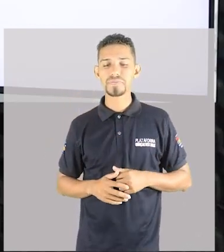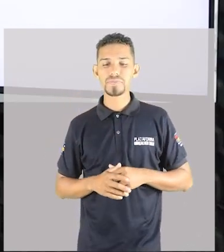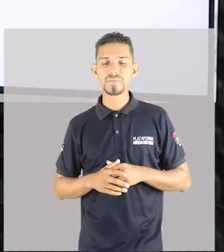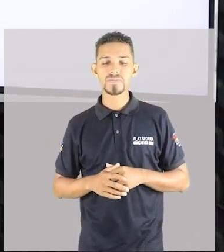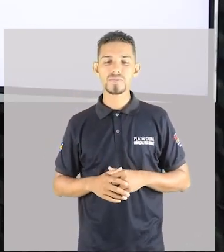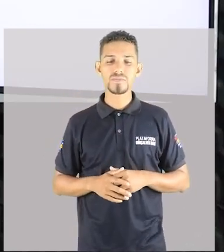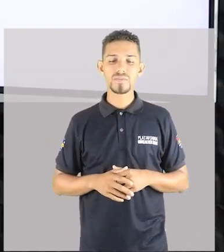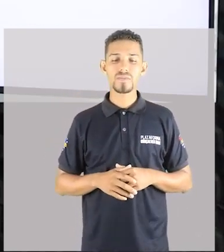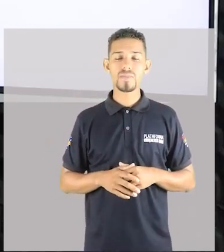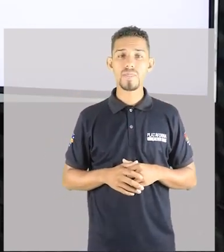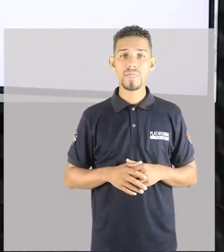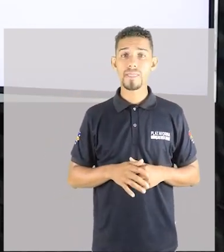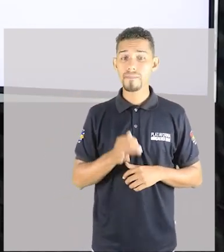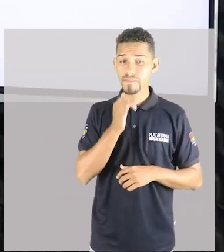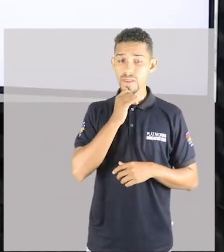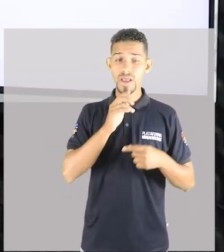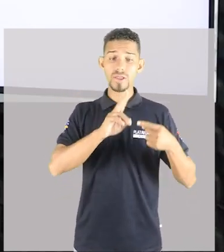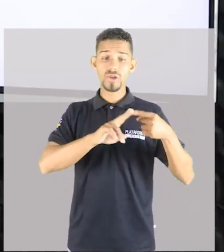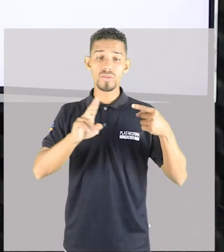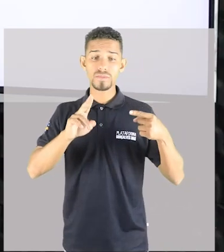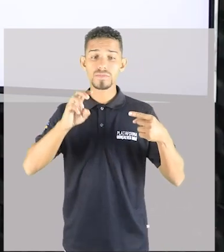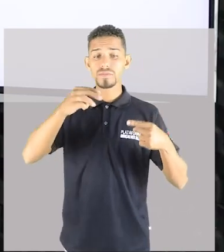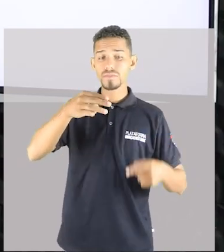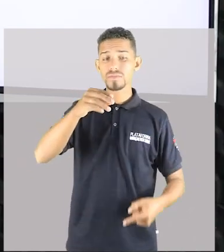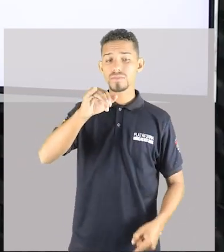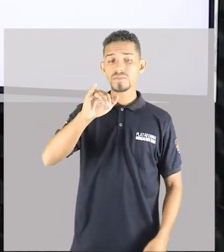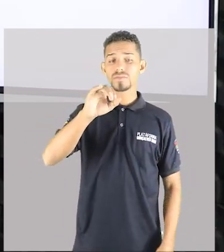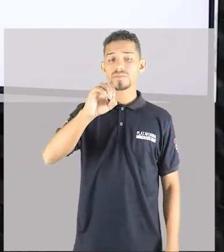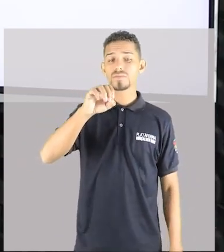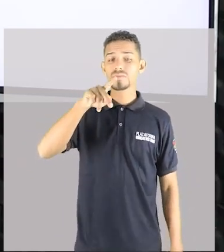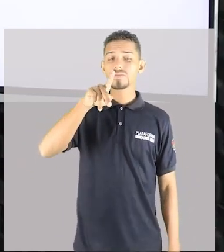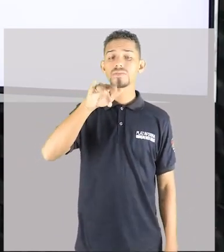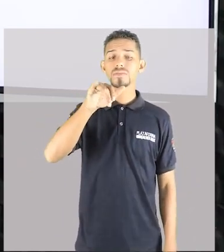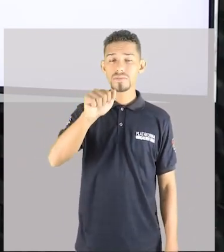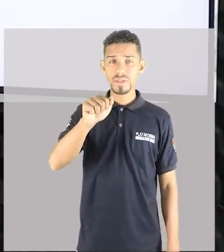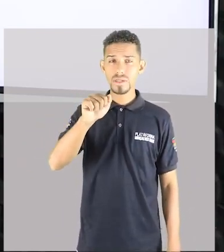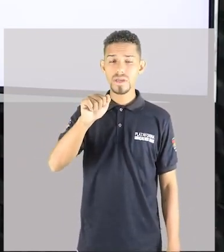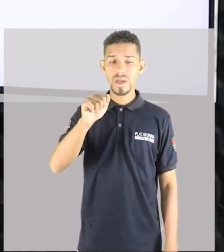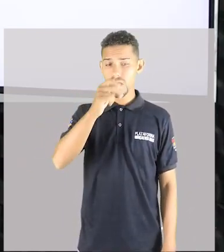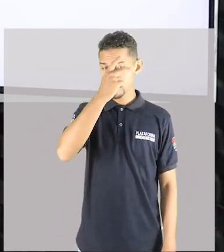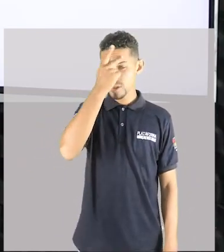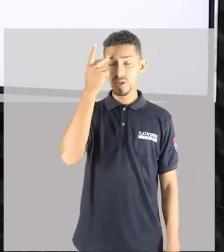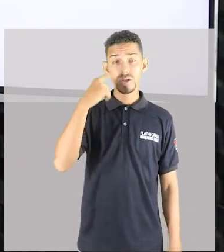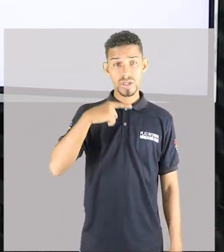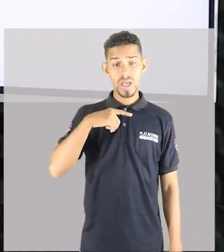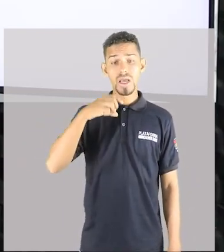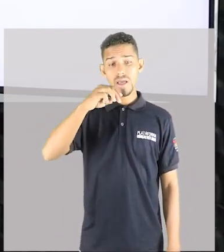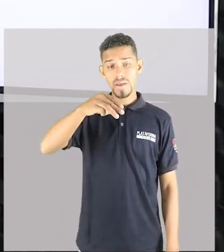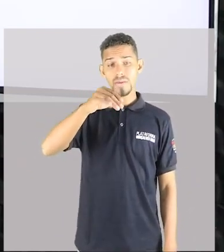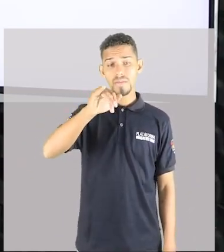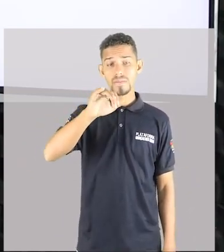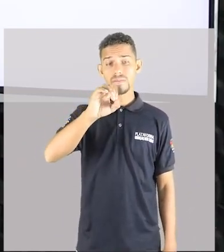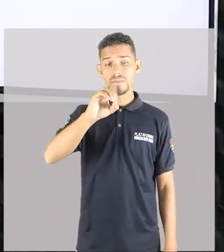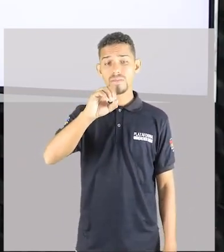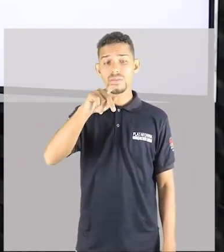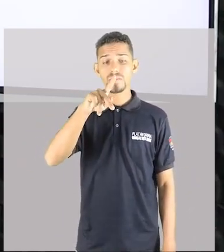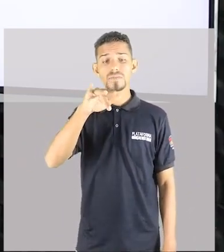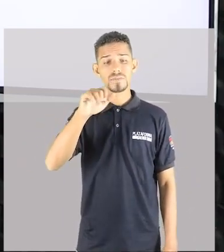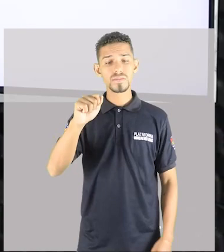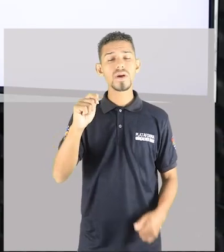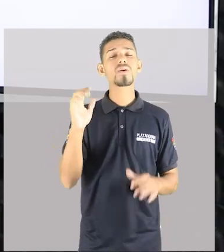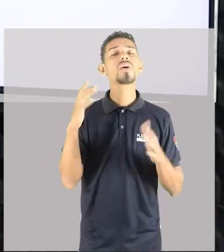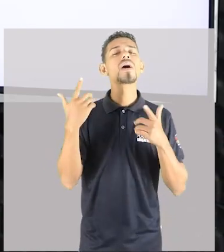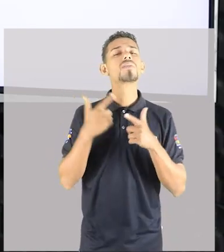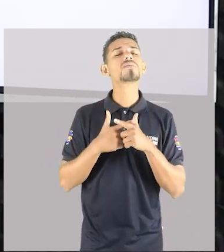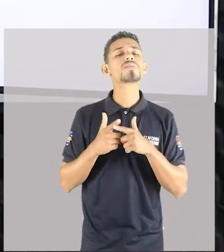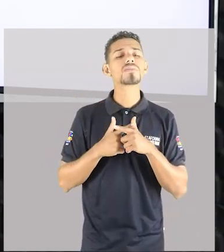um defeito comum é a miopia, certo? Quem tem miopia tem que problema?